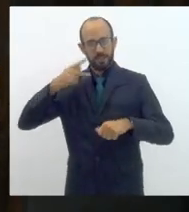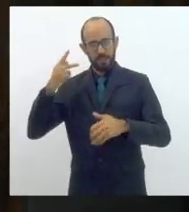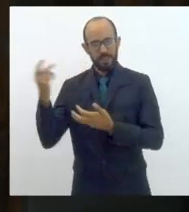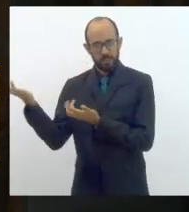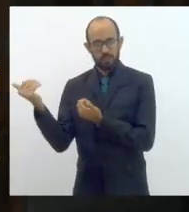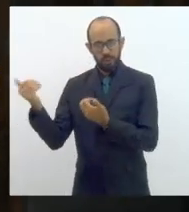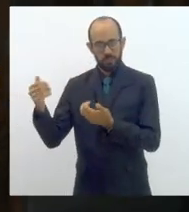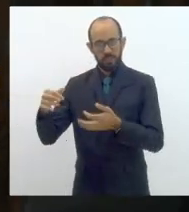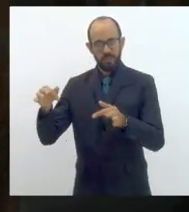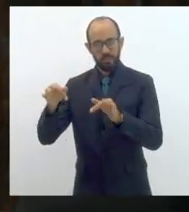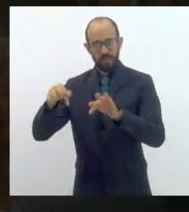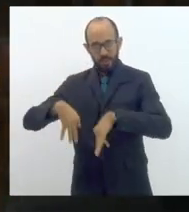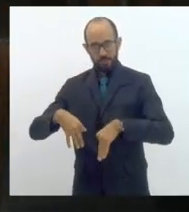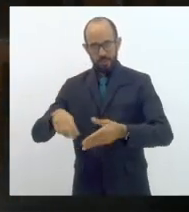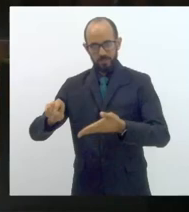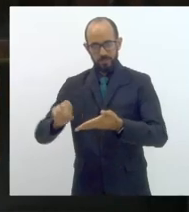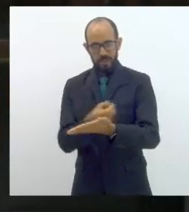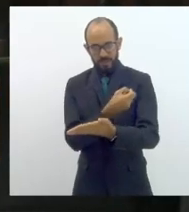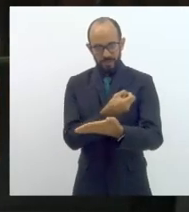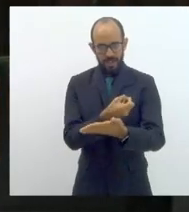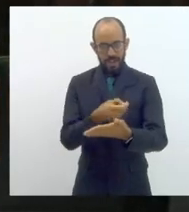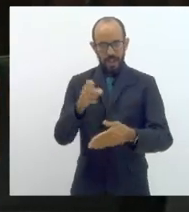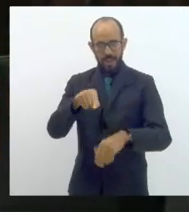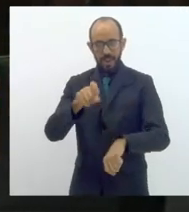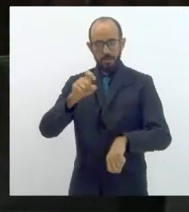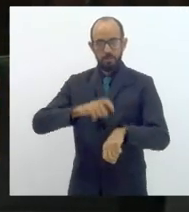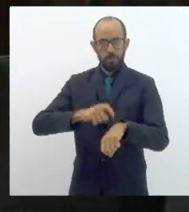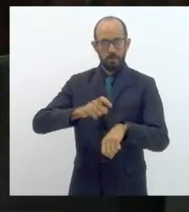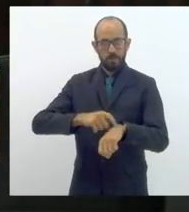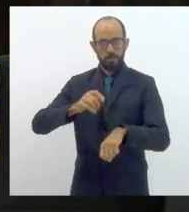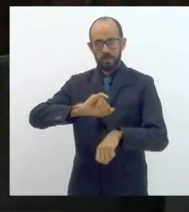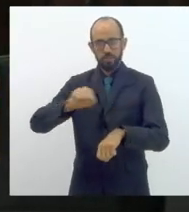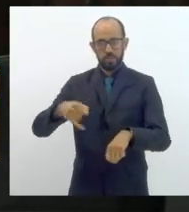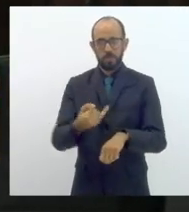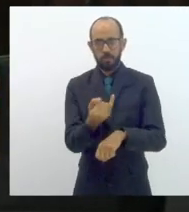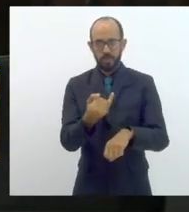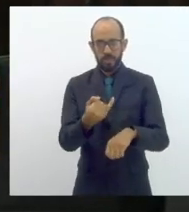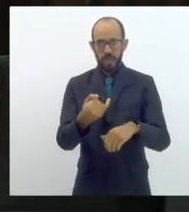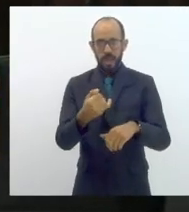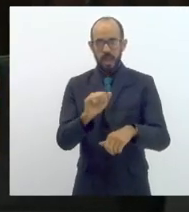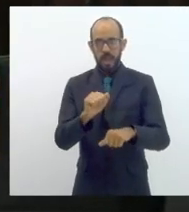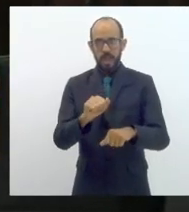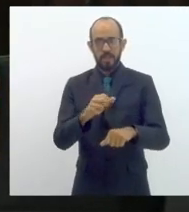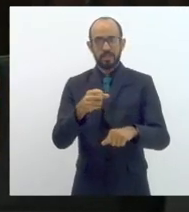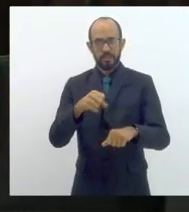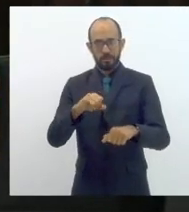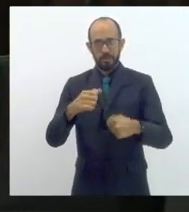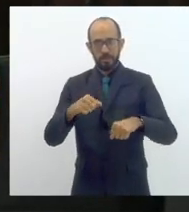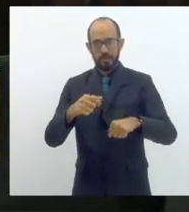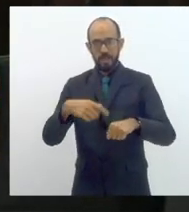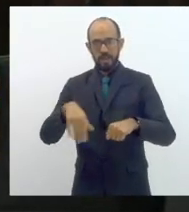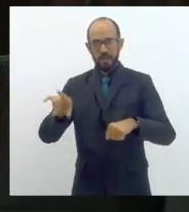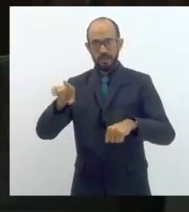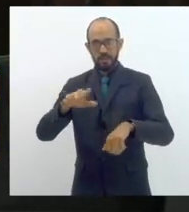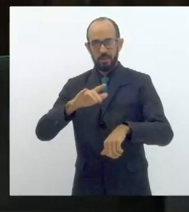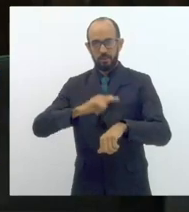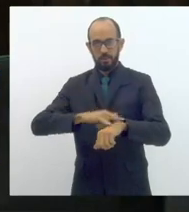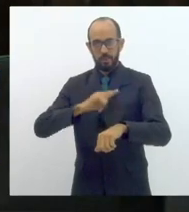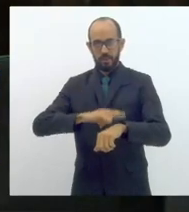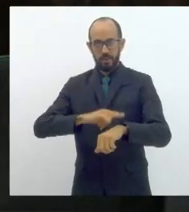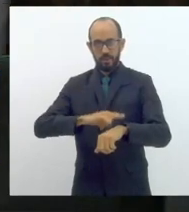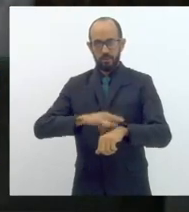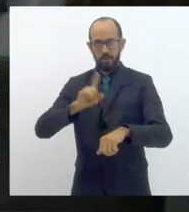livro. Então, acho que é um bom momento para aproveitar, quem tiver que ir no banheiro rapidinho, beber uma água, é um